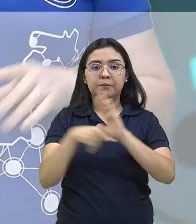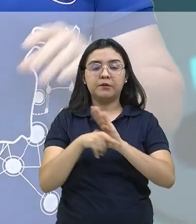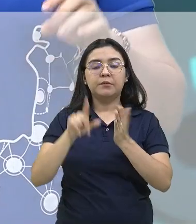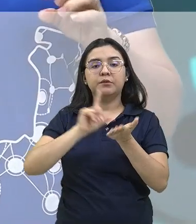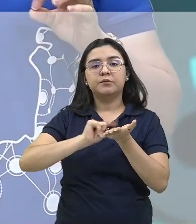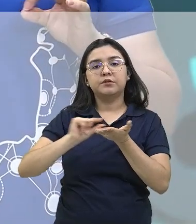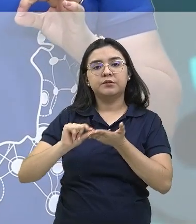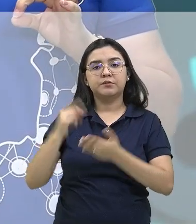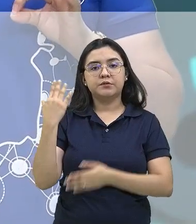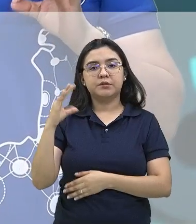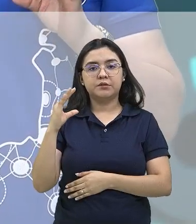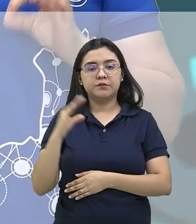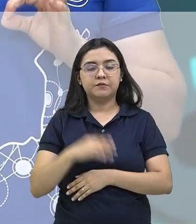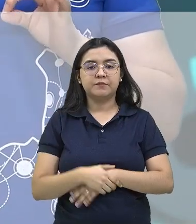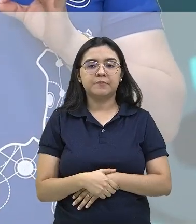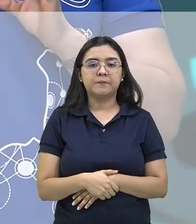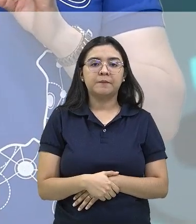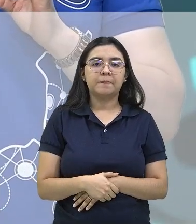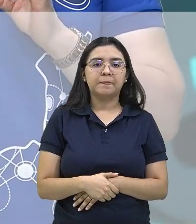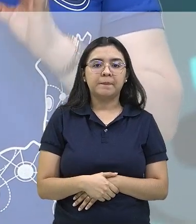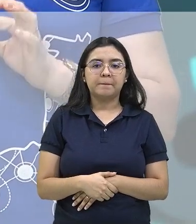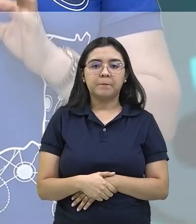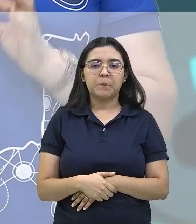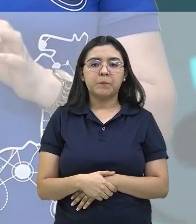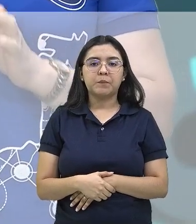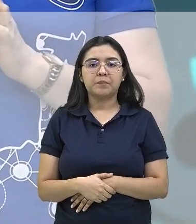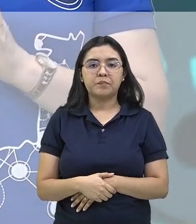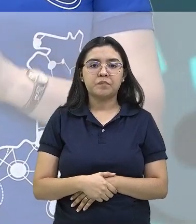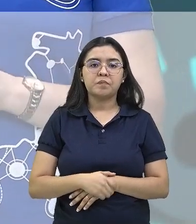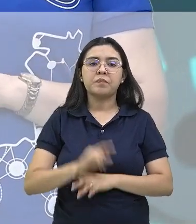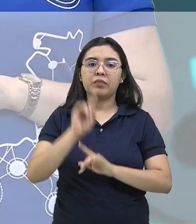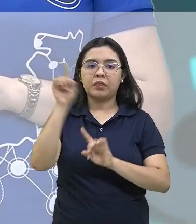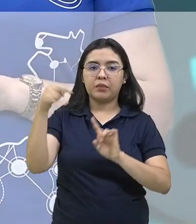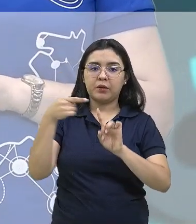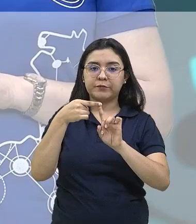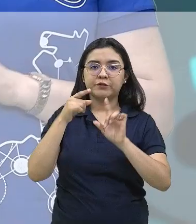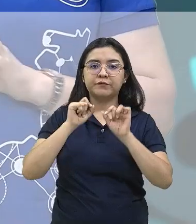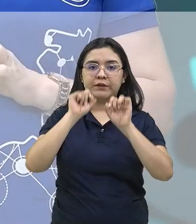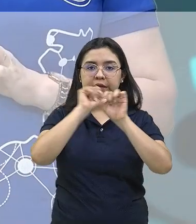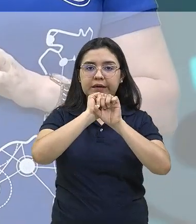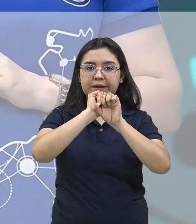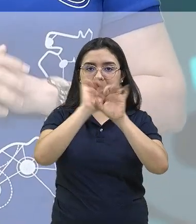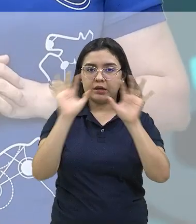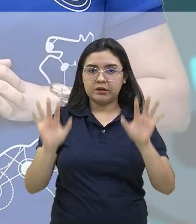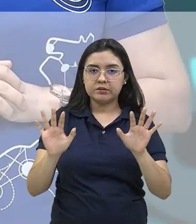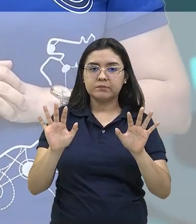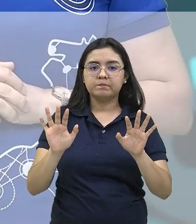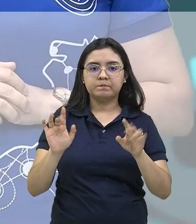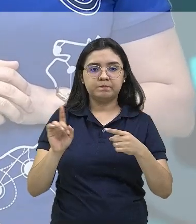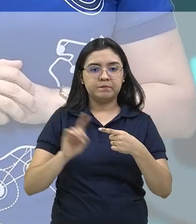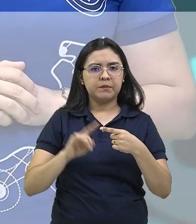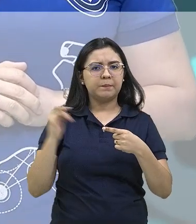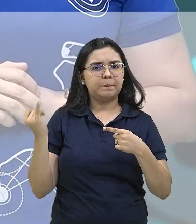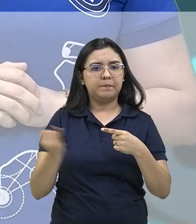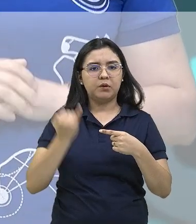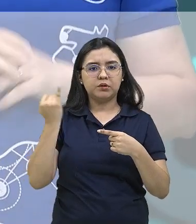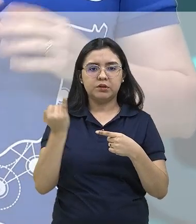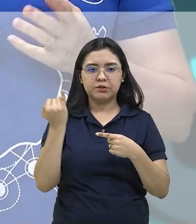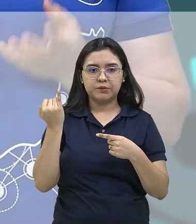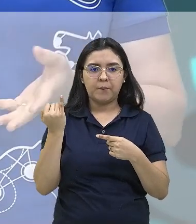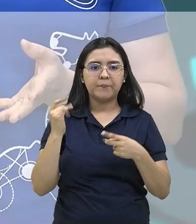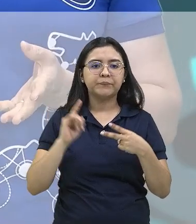né? Temos que ter aí a questão da objetividade e clareza, importantíssimo,